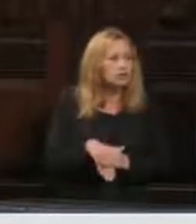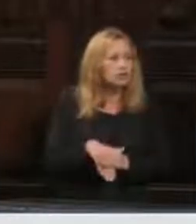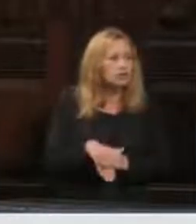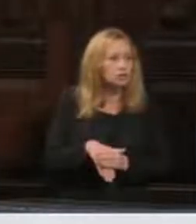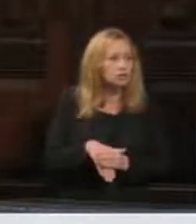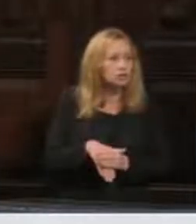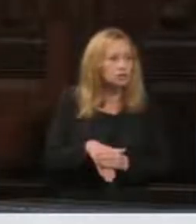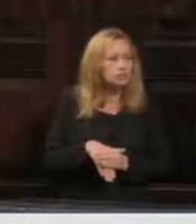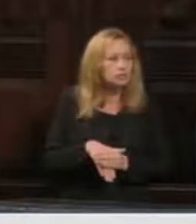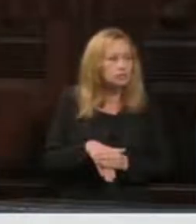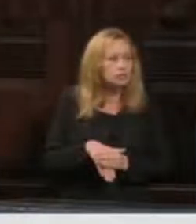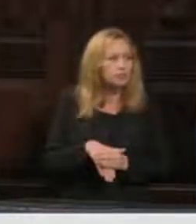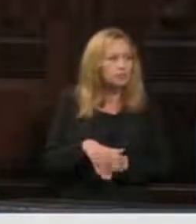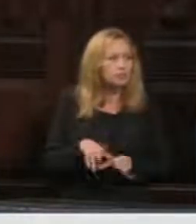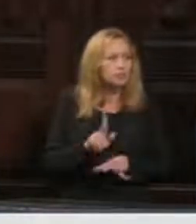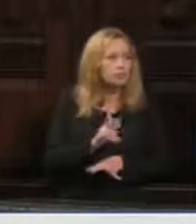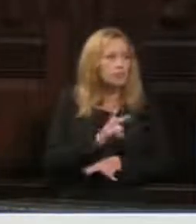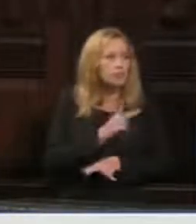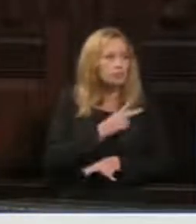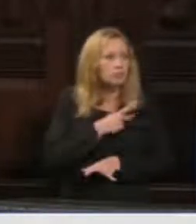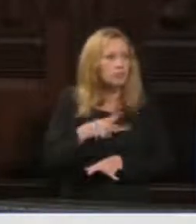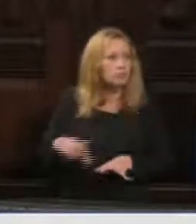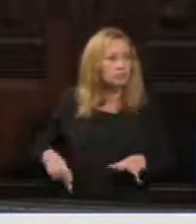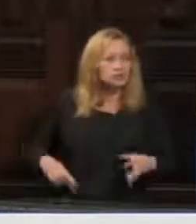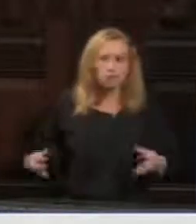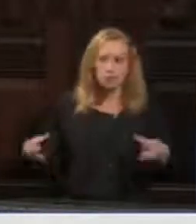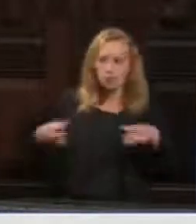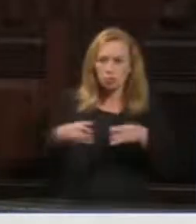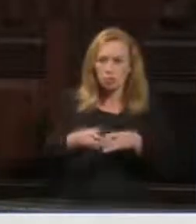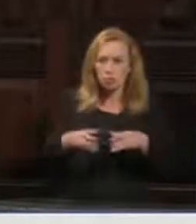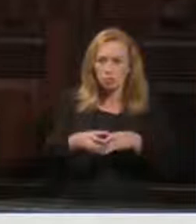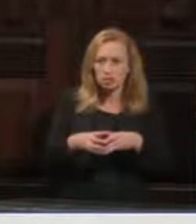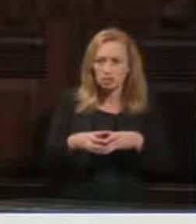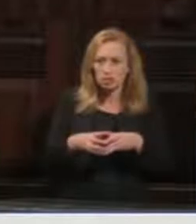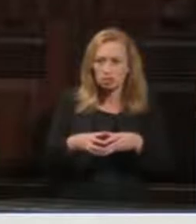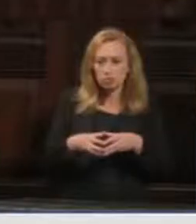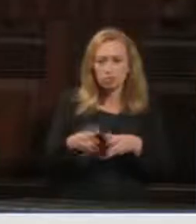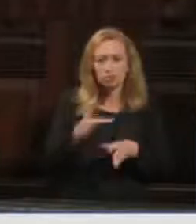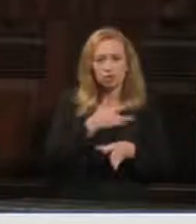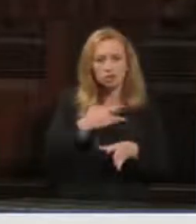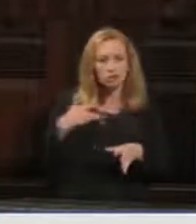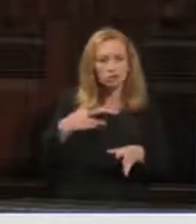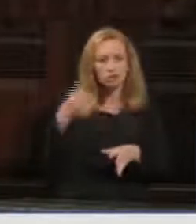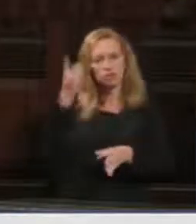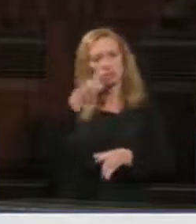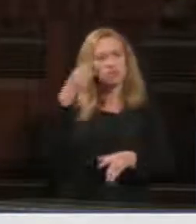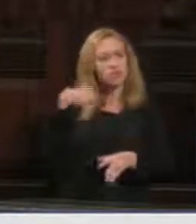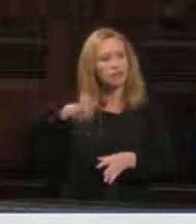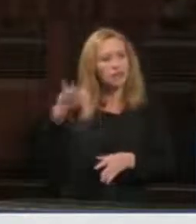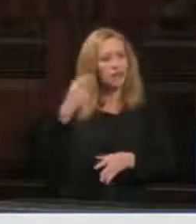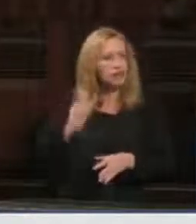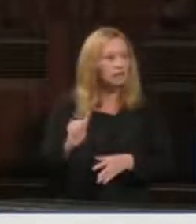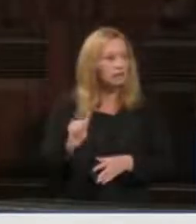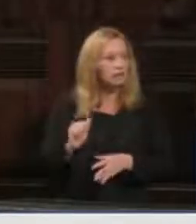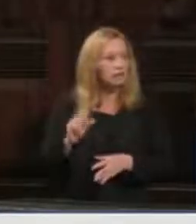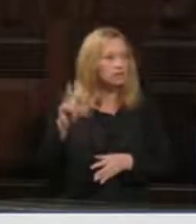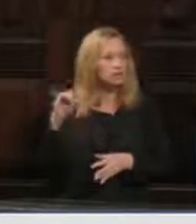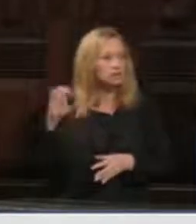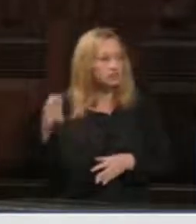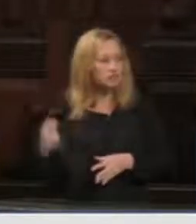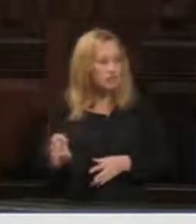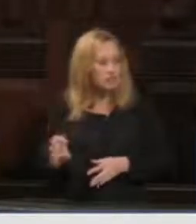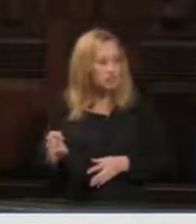a presidência da Comissão de Saúde, a deputada Marta Rocha, e a vice-presidência